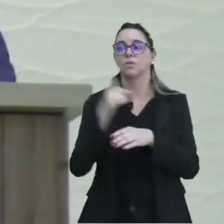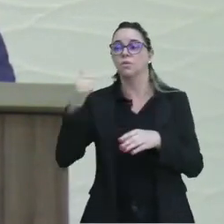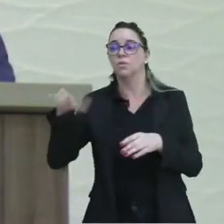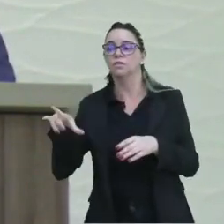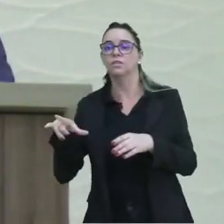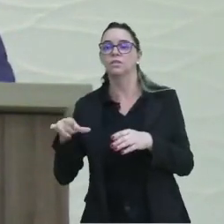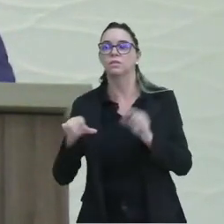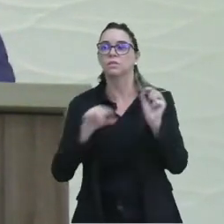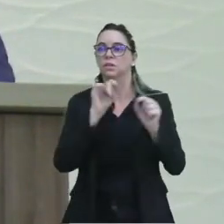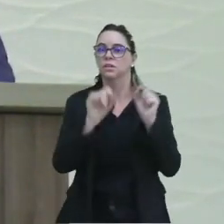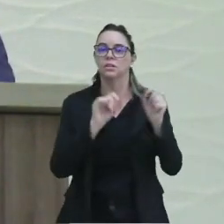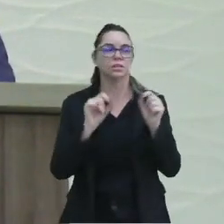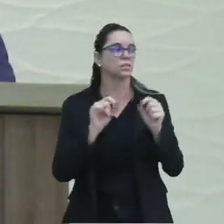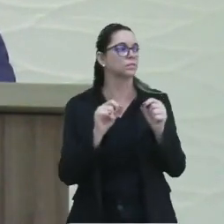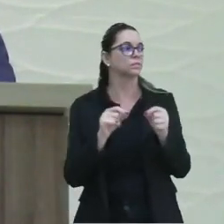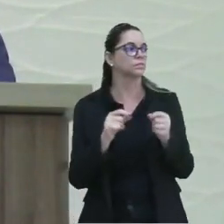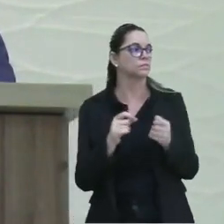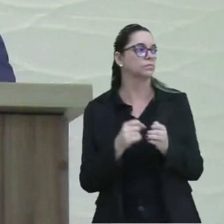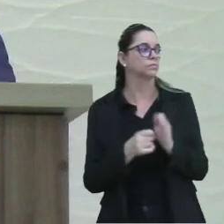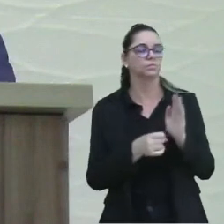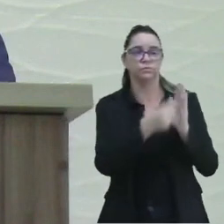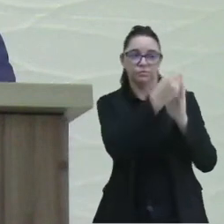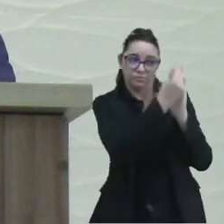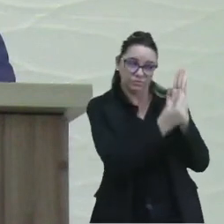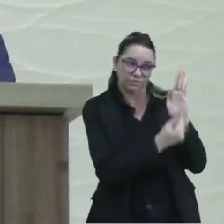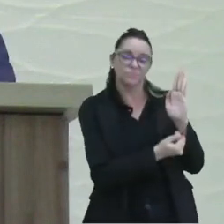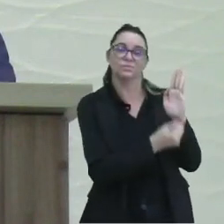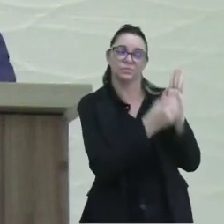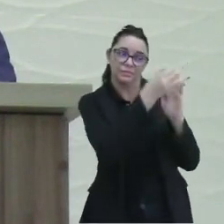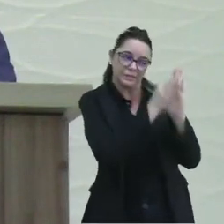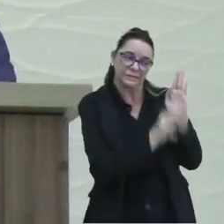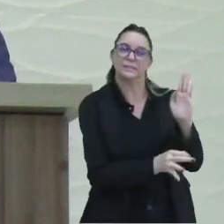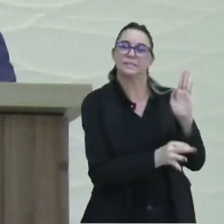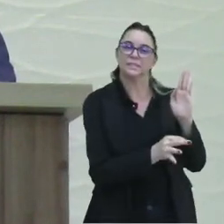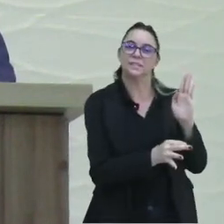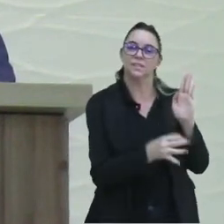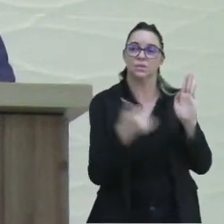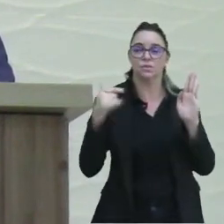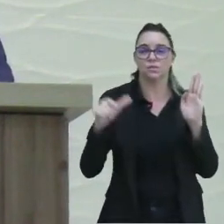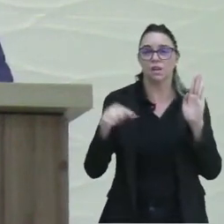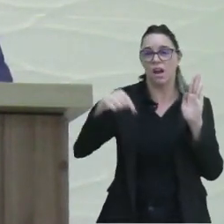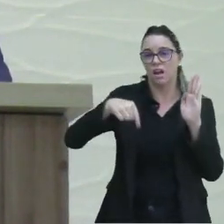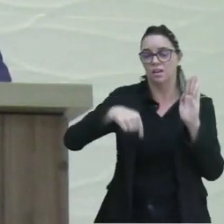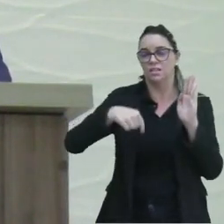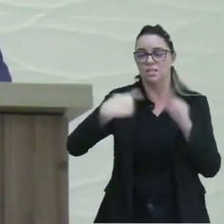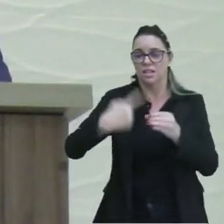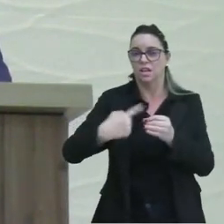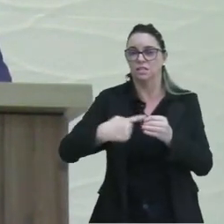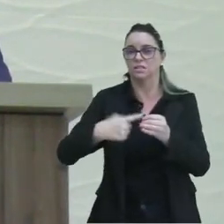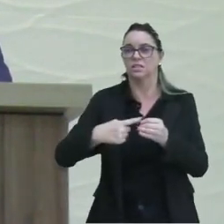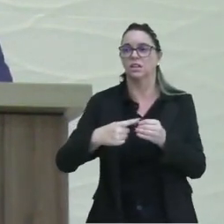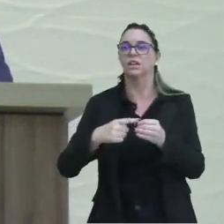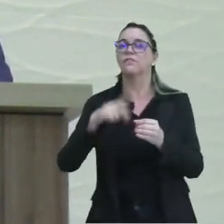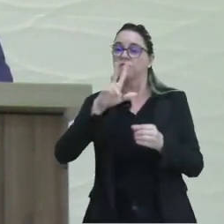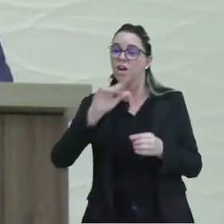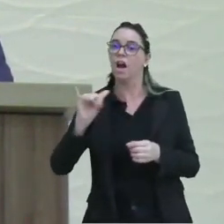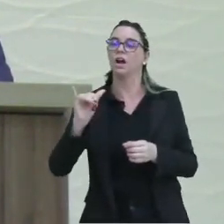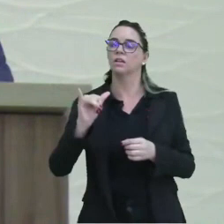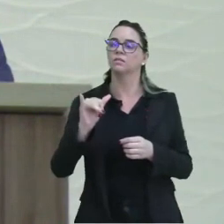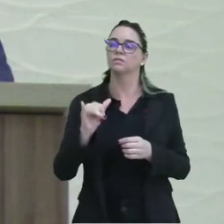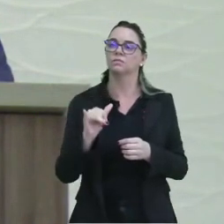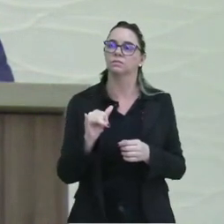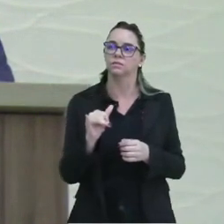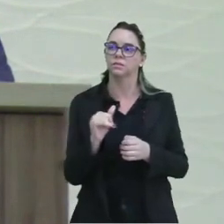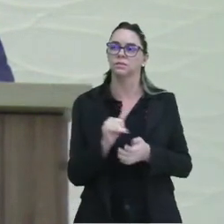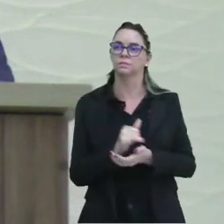foi pedir a prestação de contas detalhadas ao município, à Secretaria Municipal da Educação, que vai proceder, né, como aqui